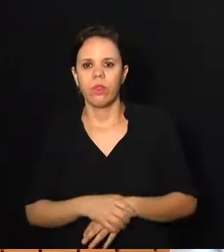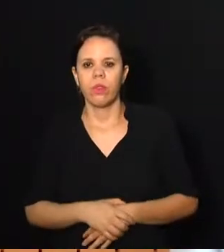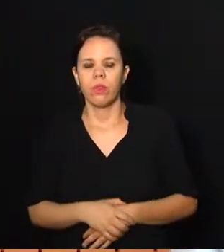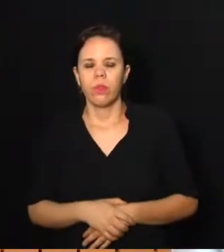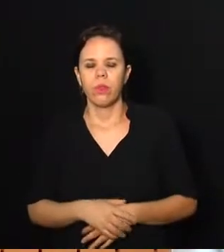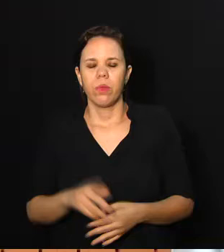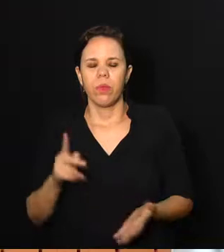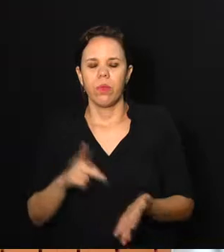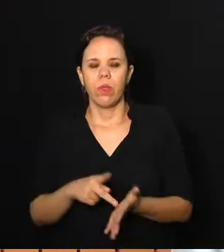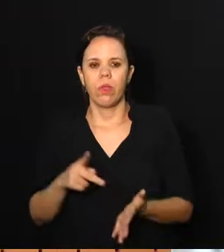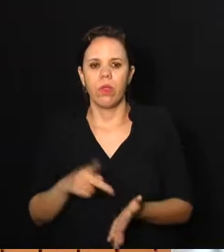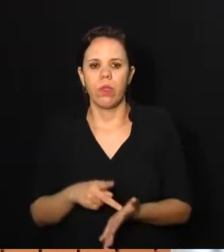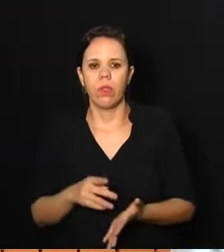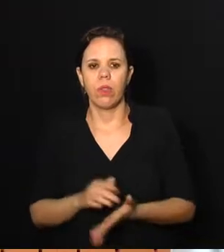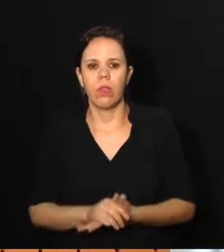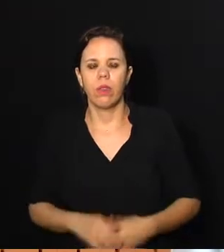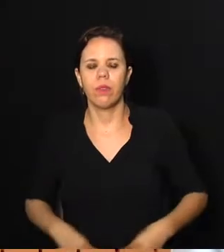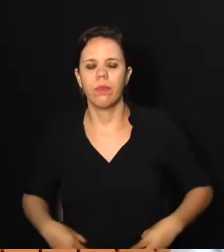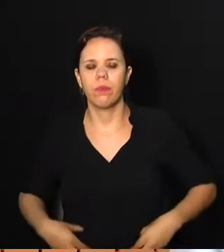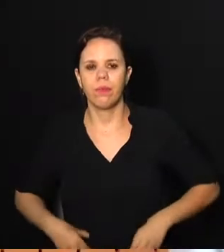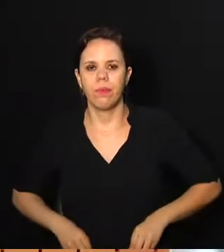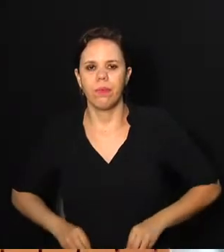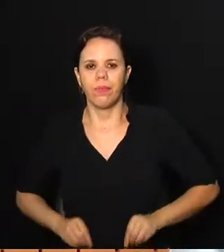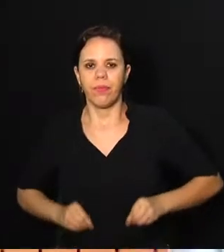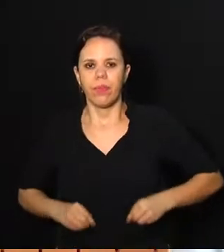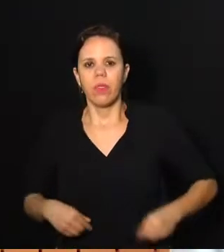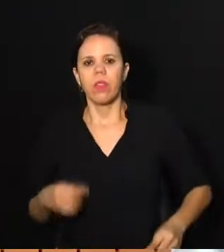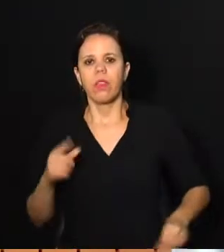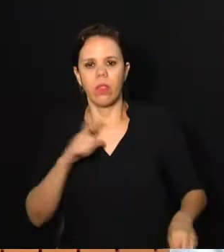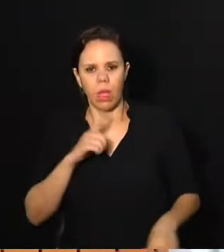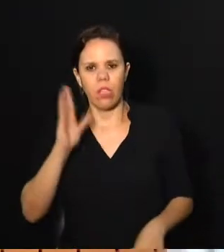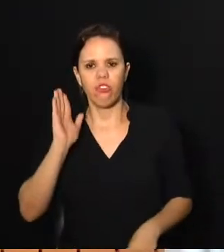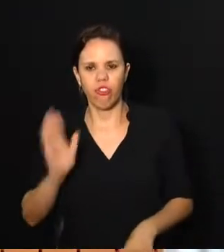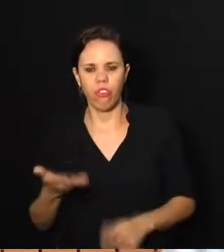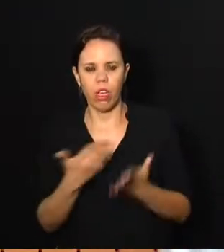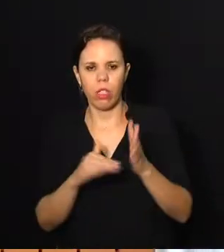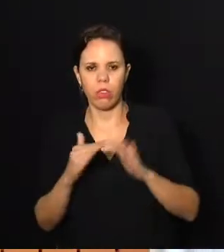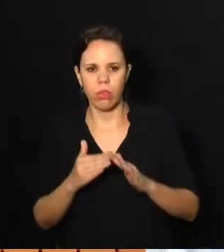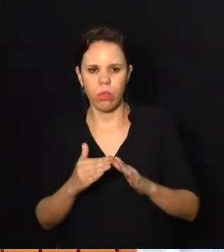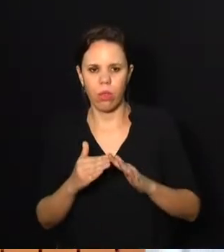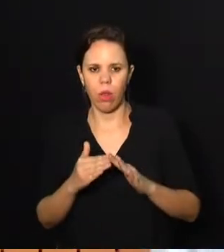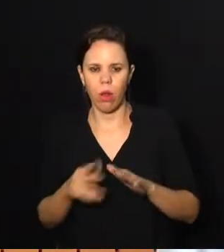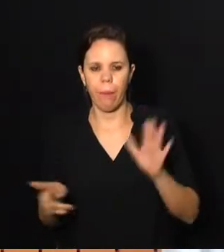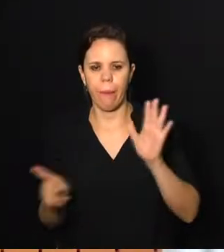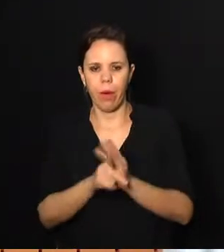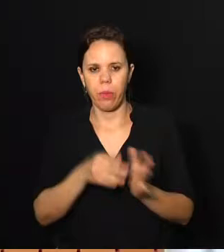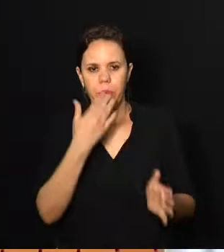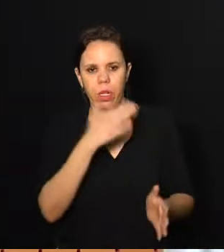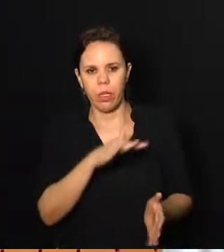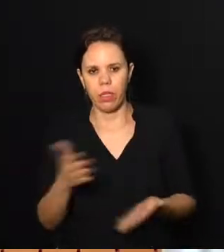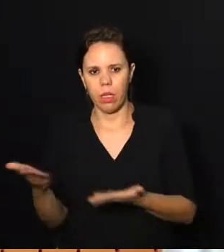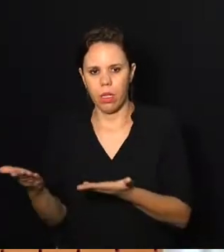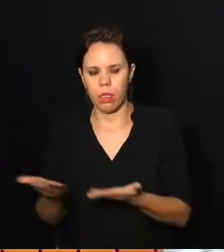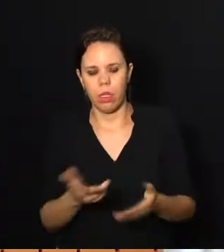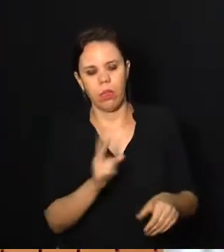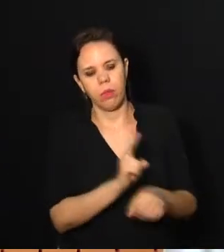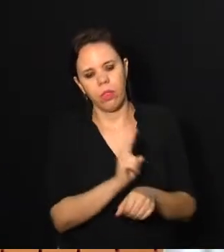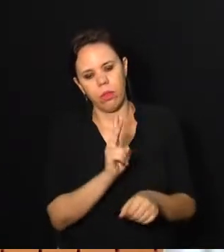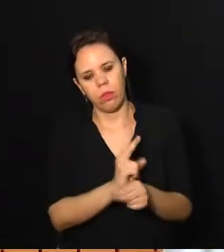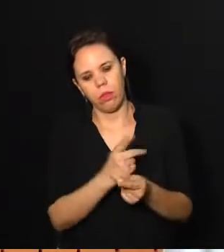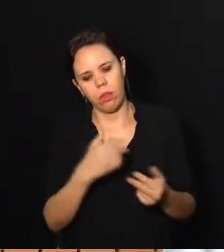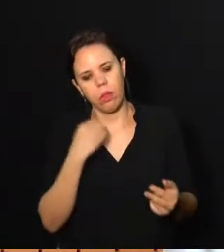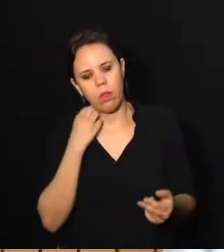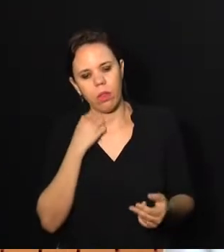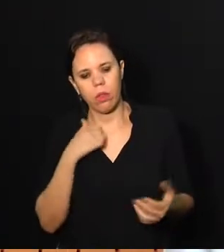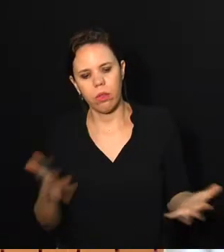na verdade, a gente tem creche para criança, onde a criança recebe todos os cuidados